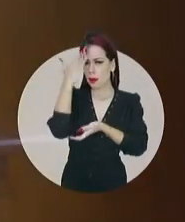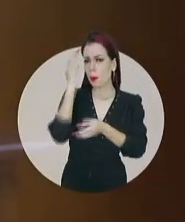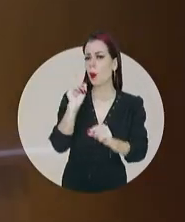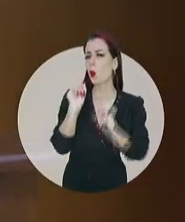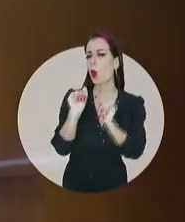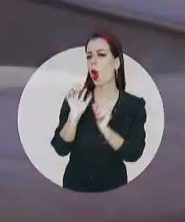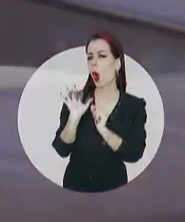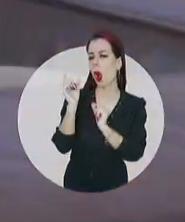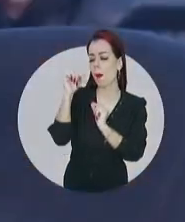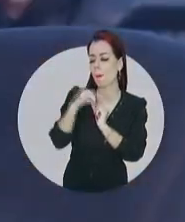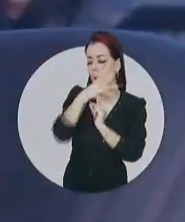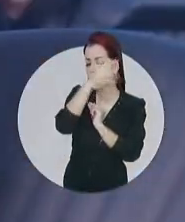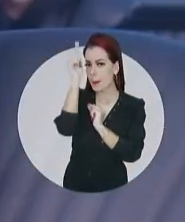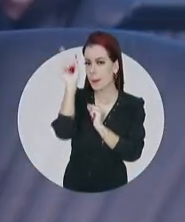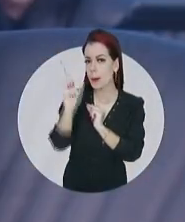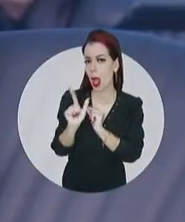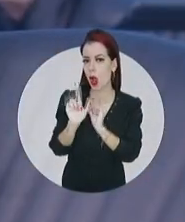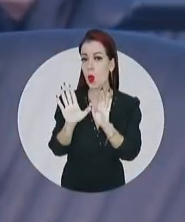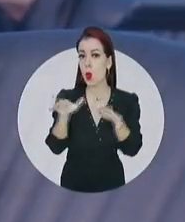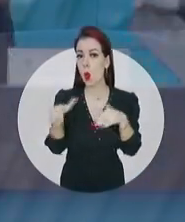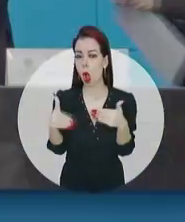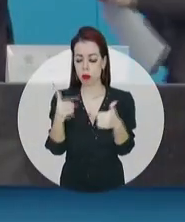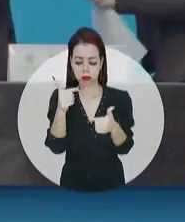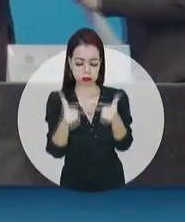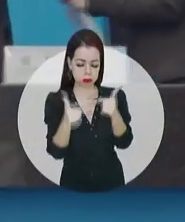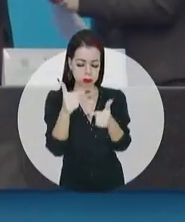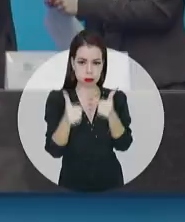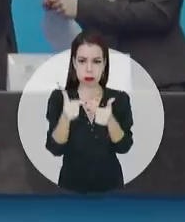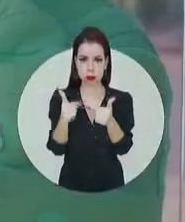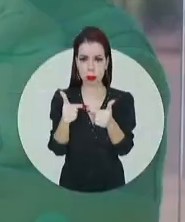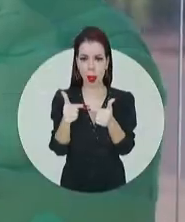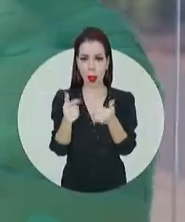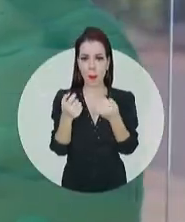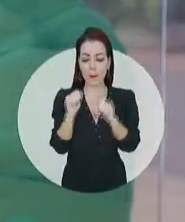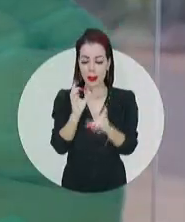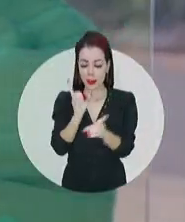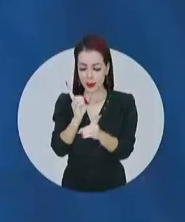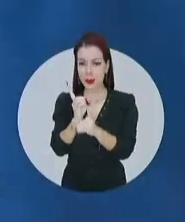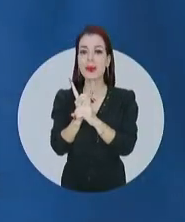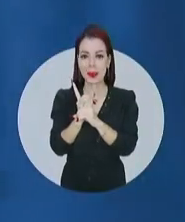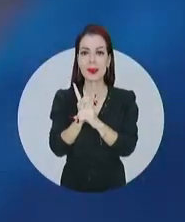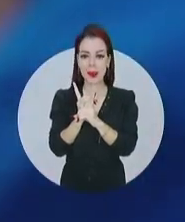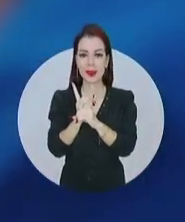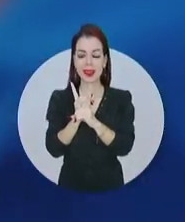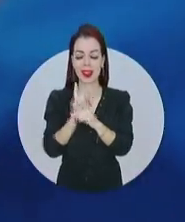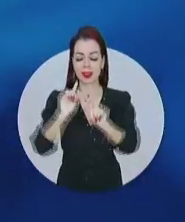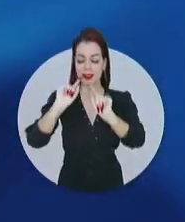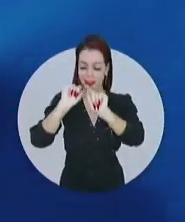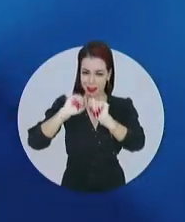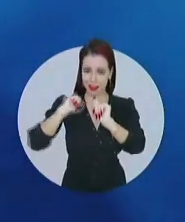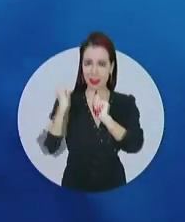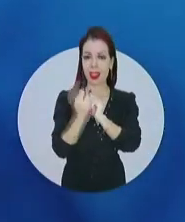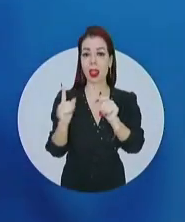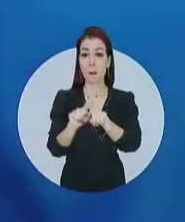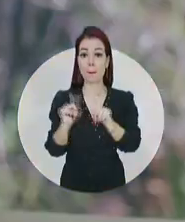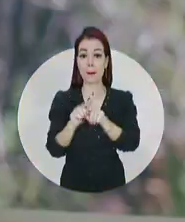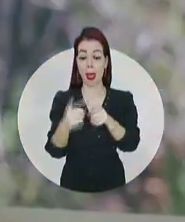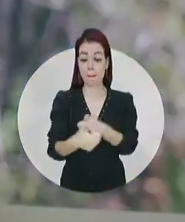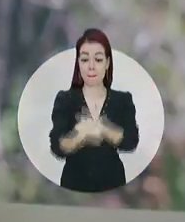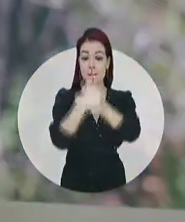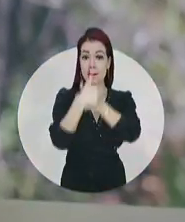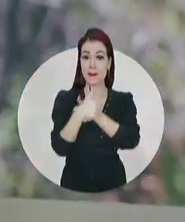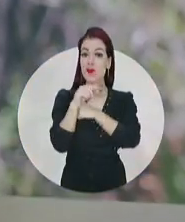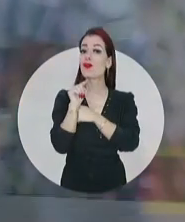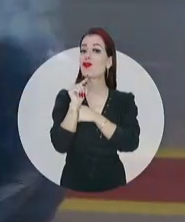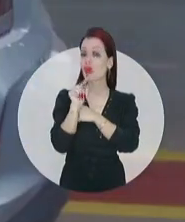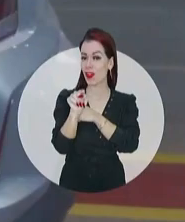saber o que está acontecendo em Mato Grosso do Sul, quais os principais debates, basta sintonizar. A Assembleia Legislativa está